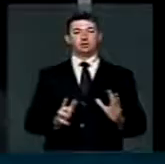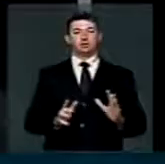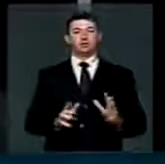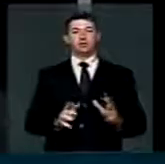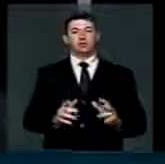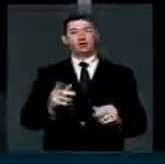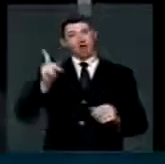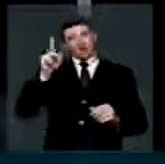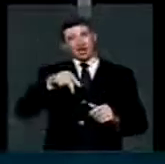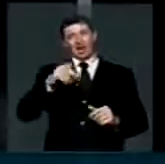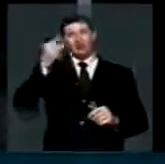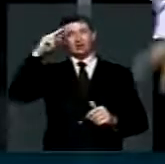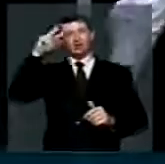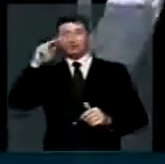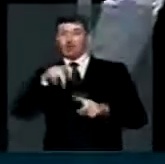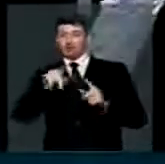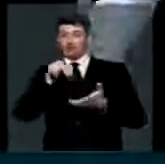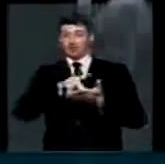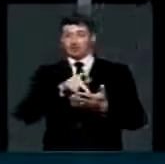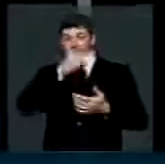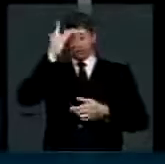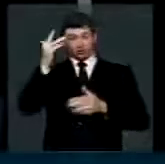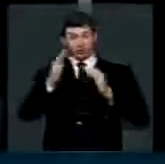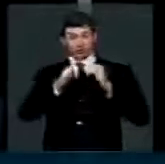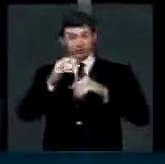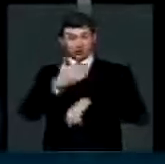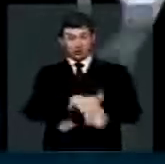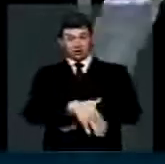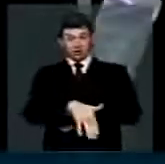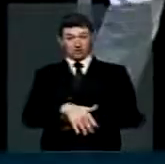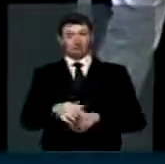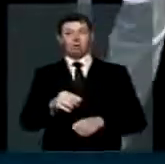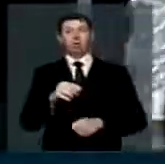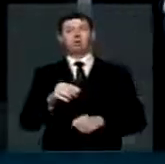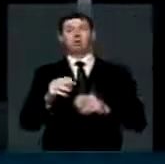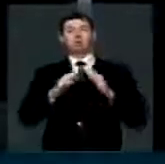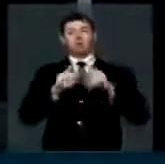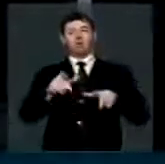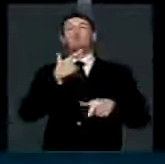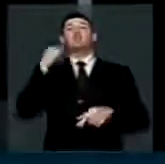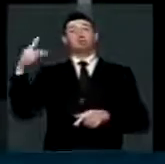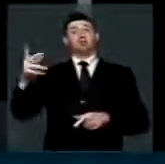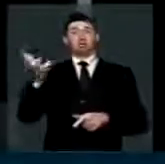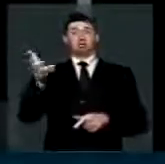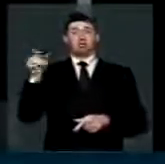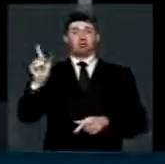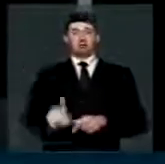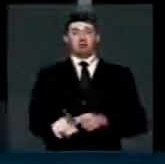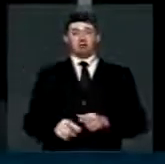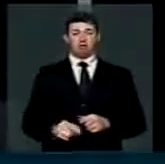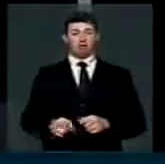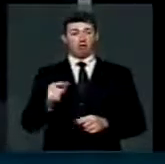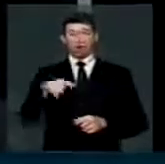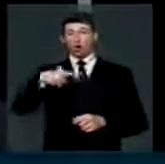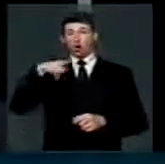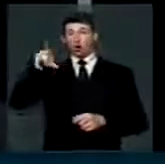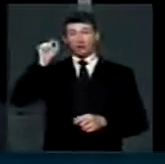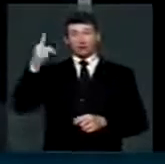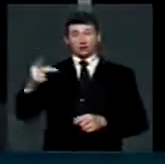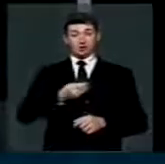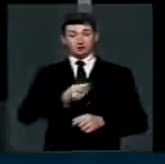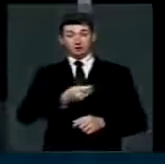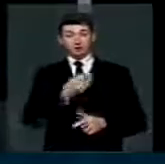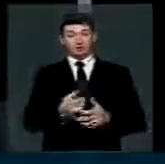um mito verdadeiro, de que o morador de rua mora na rua porque quer. Mora na rua porque é uma sua opção de